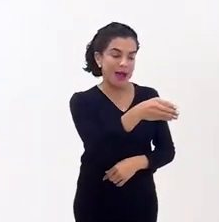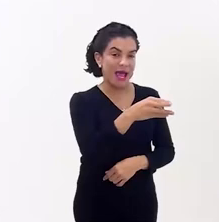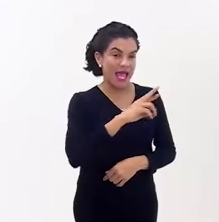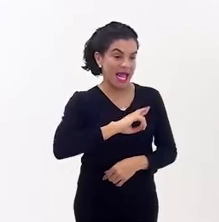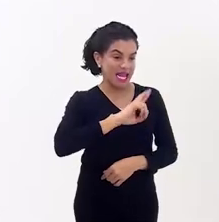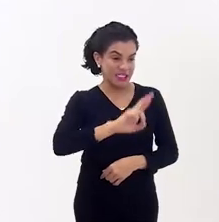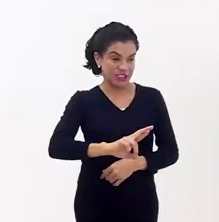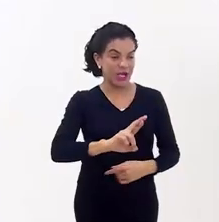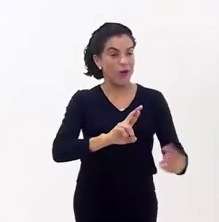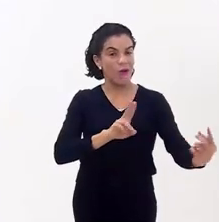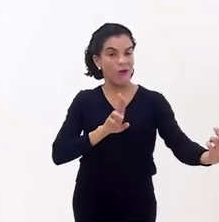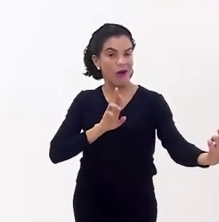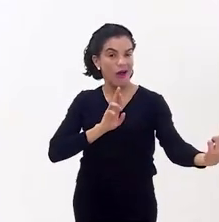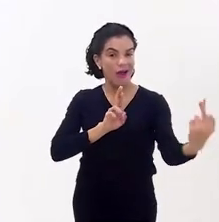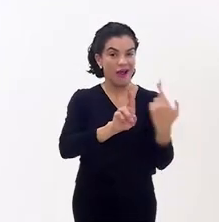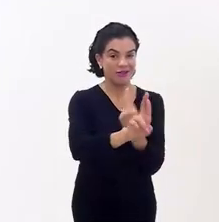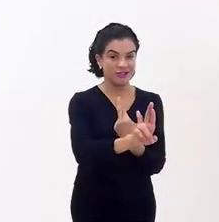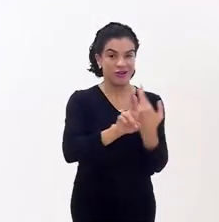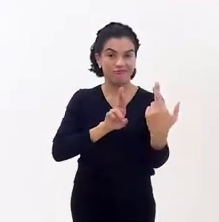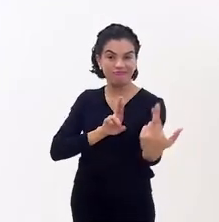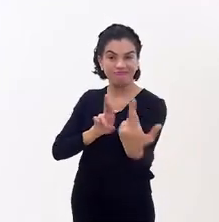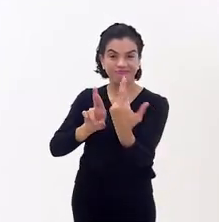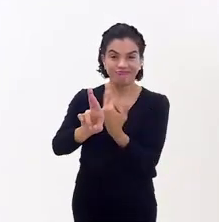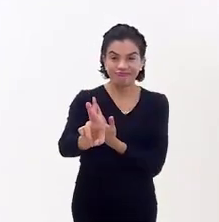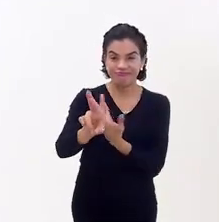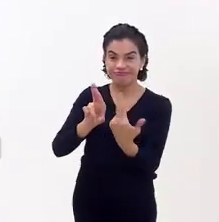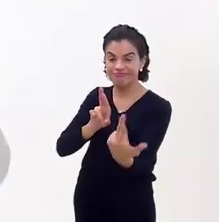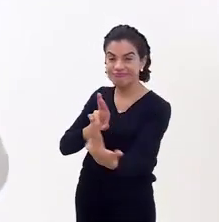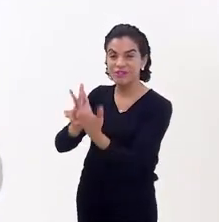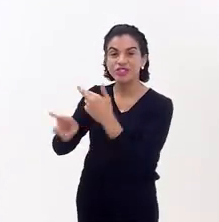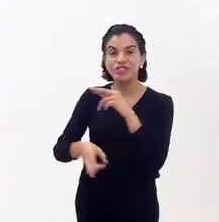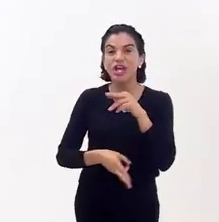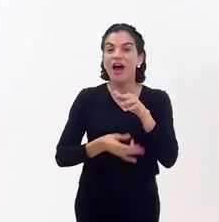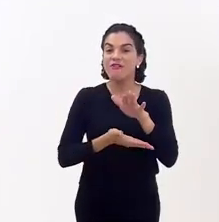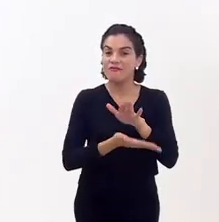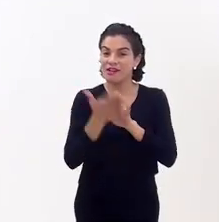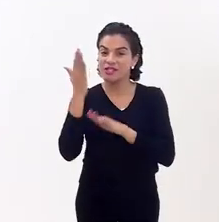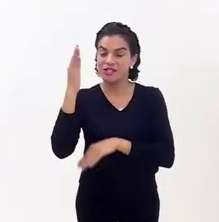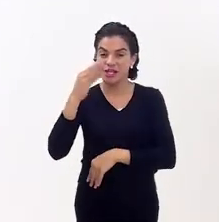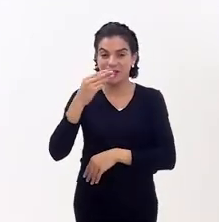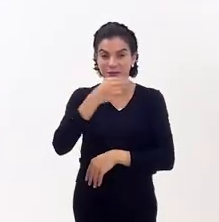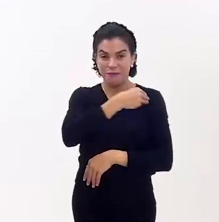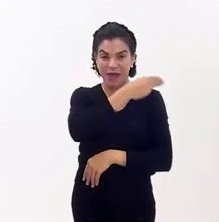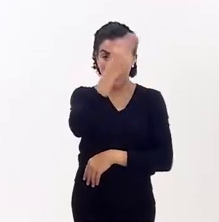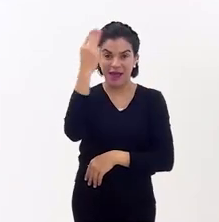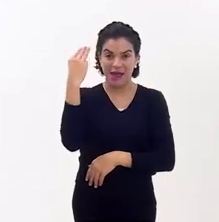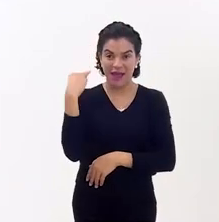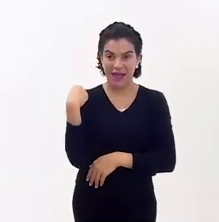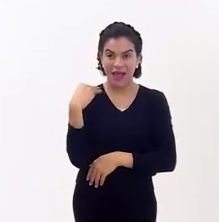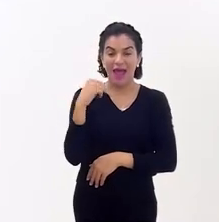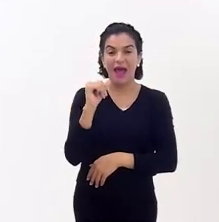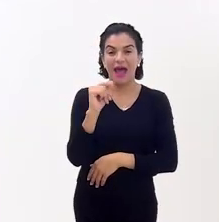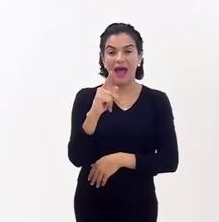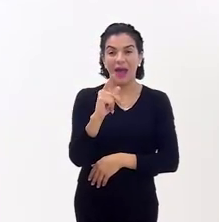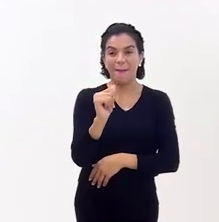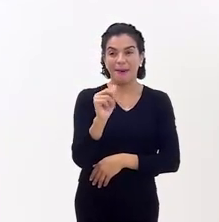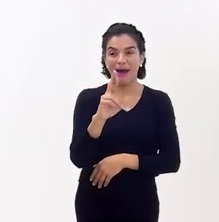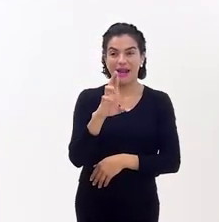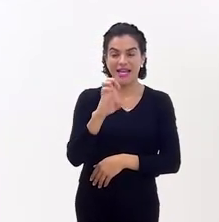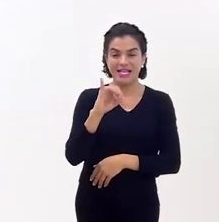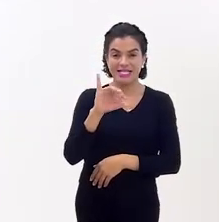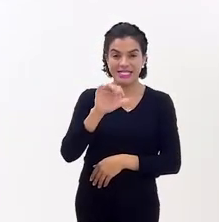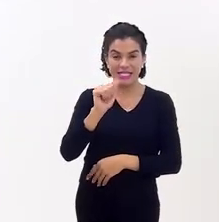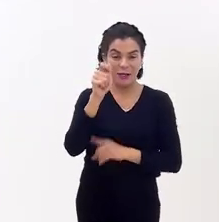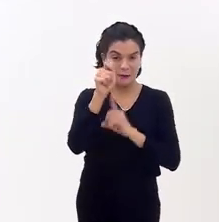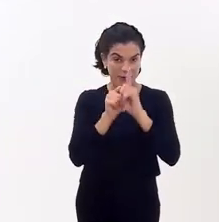outras... Uma religião visita o espaço da outra religião. Nós já fomos à Aparecida, no dia que é Aparecida no Rio de Janeiro,